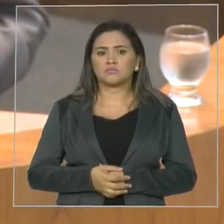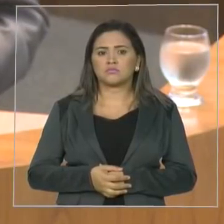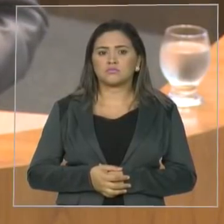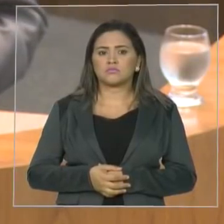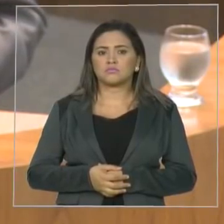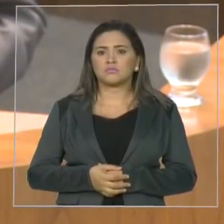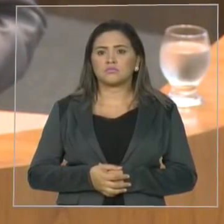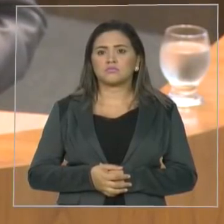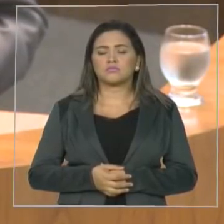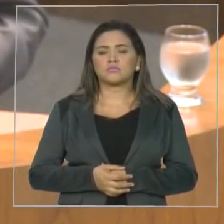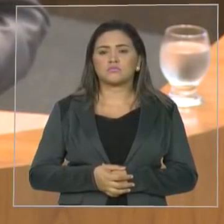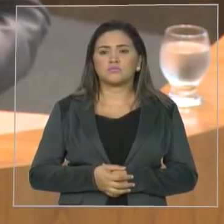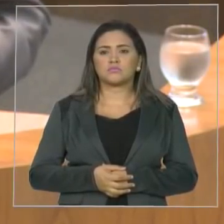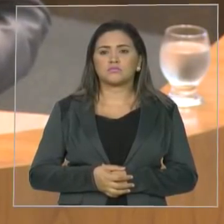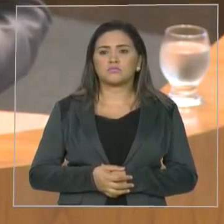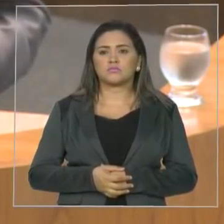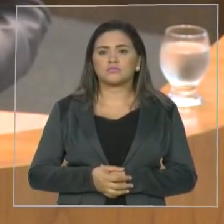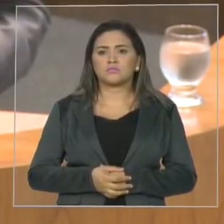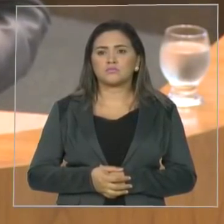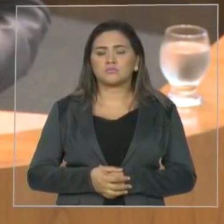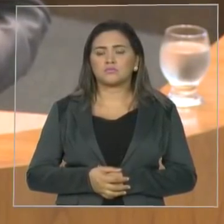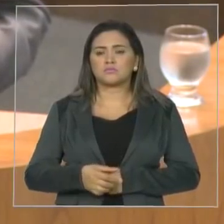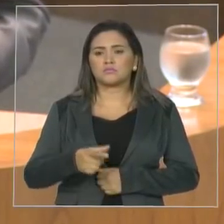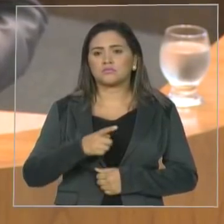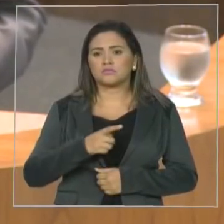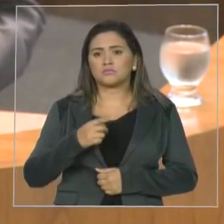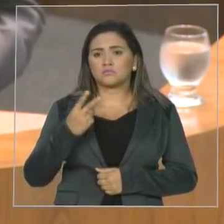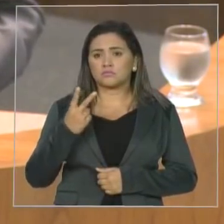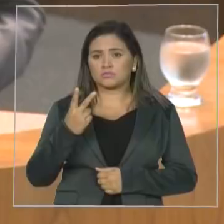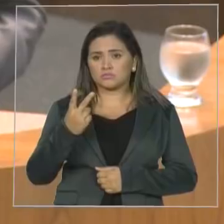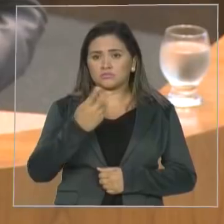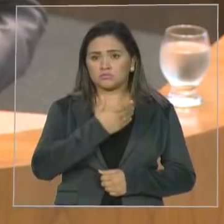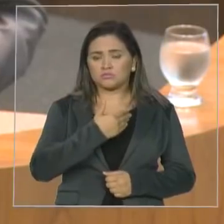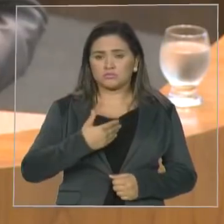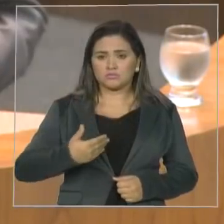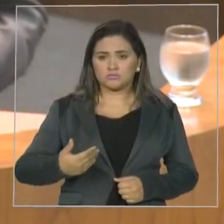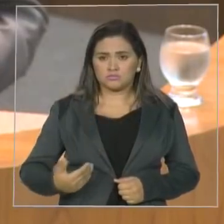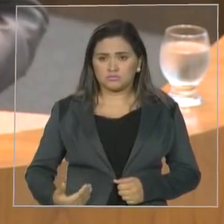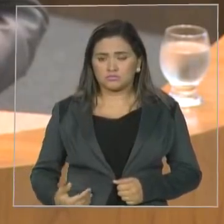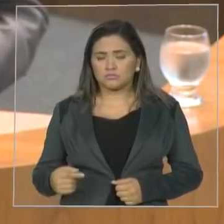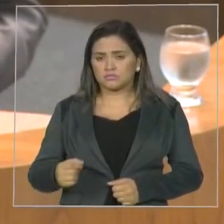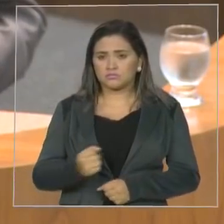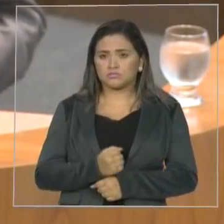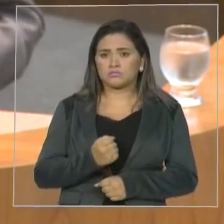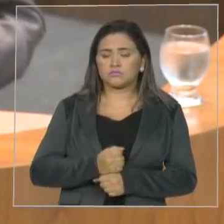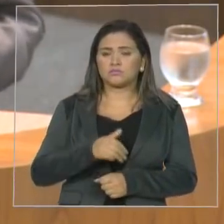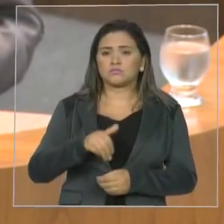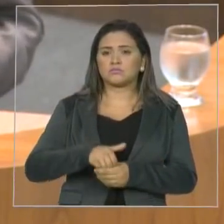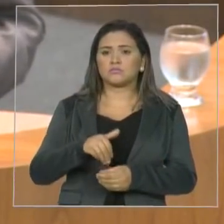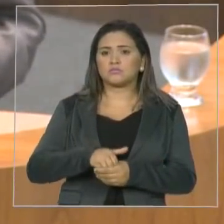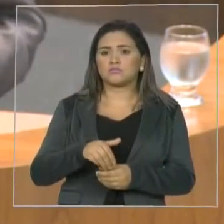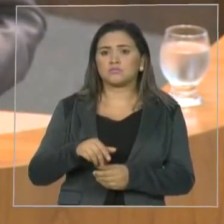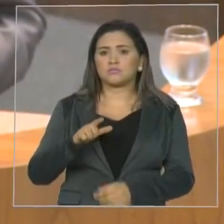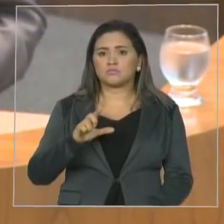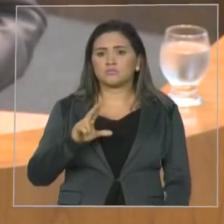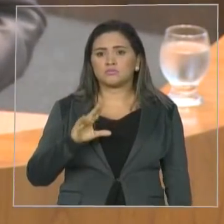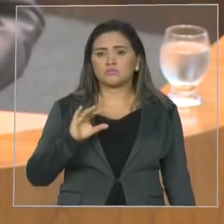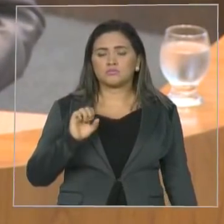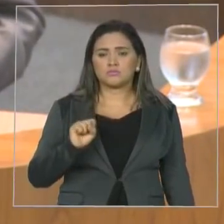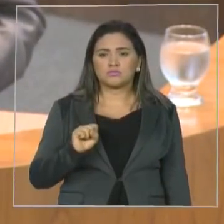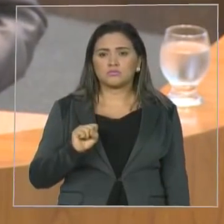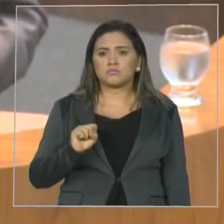é Minas Gerais, com mais de 20 milhões de habitantes, e Rio de Janeiro, com mais de 16 milhões de habitantes.